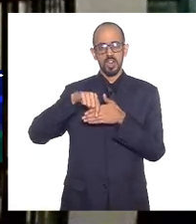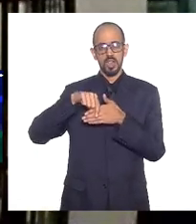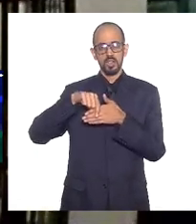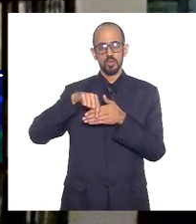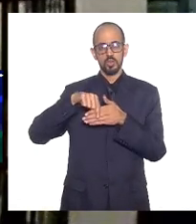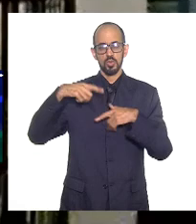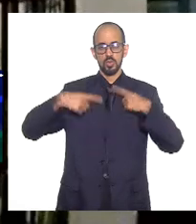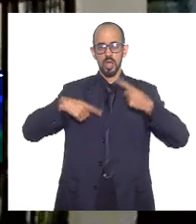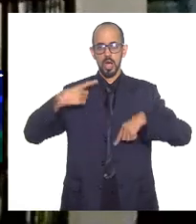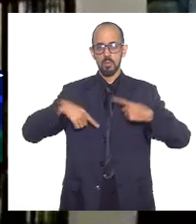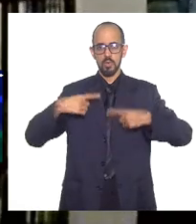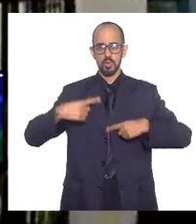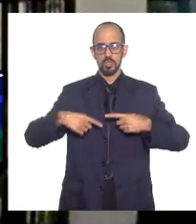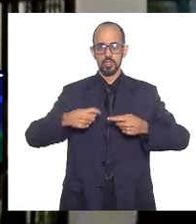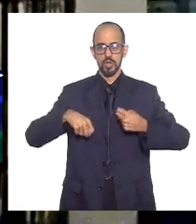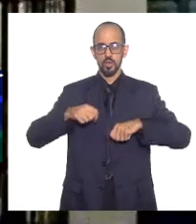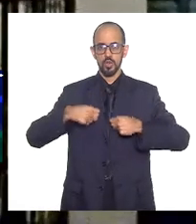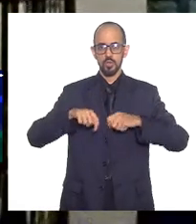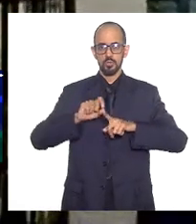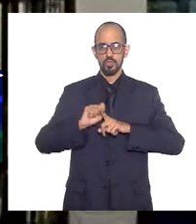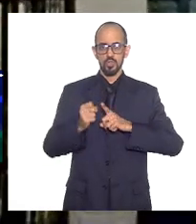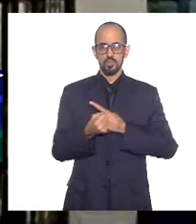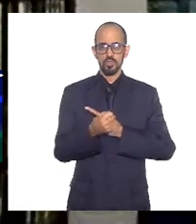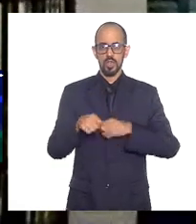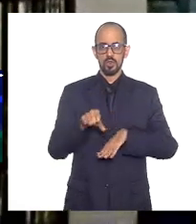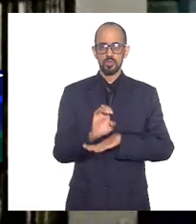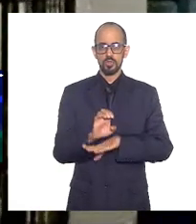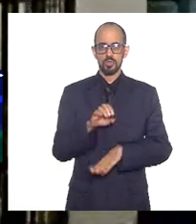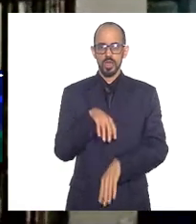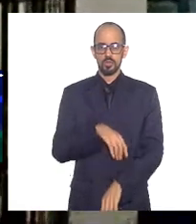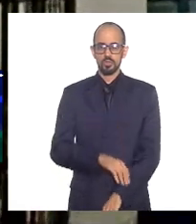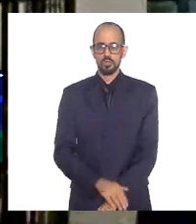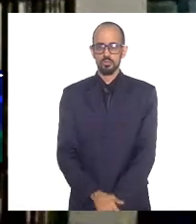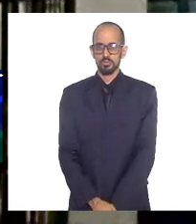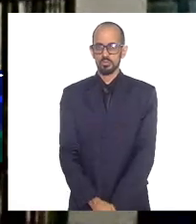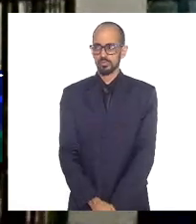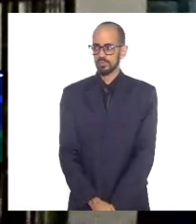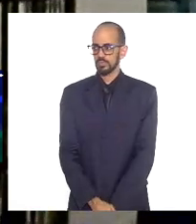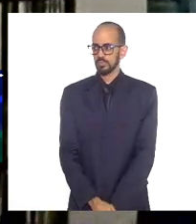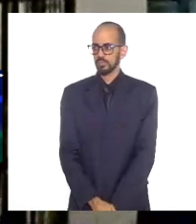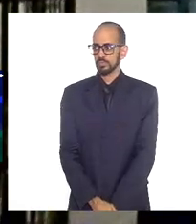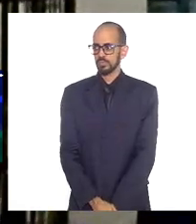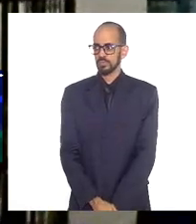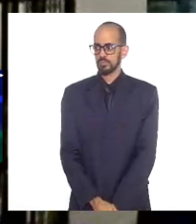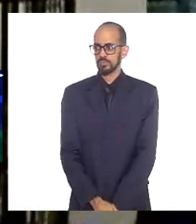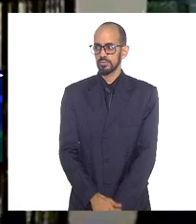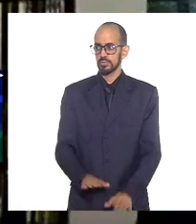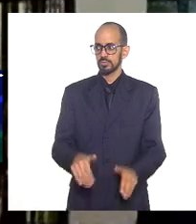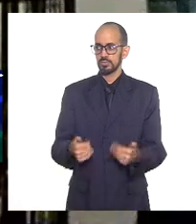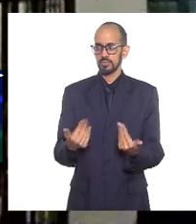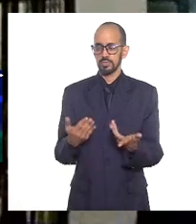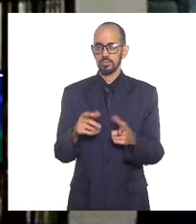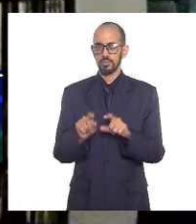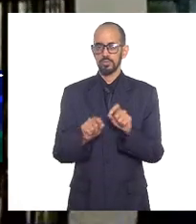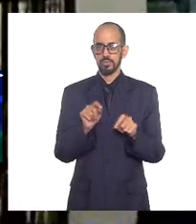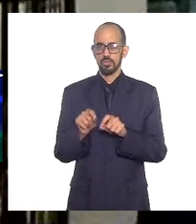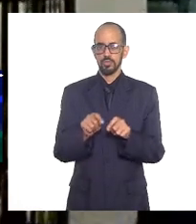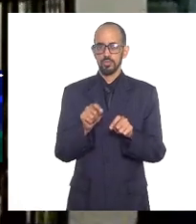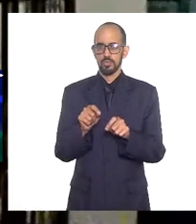político, econômico e social do Estado. Então, eu acho